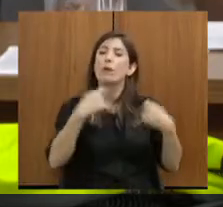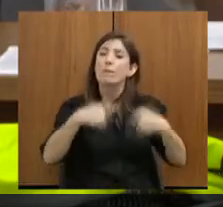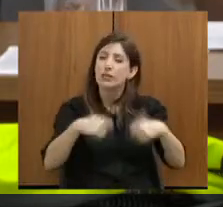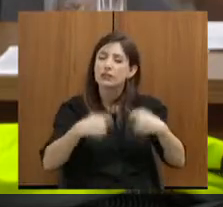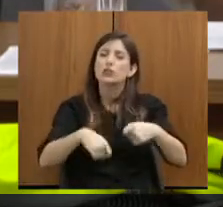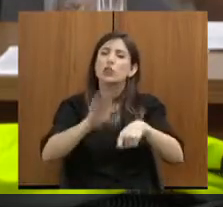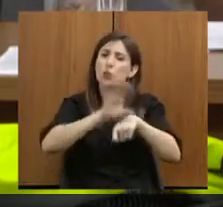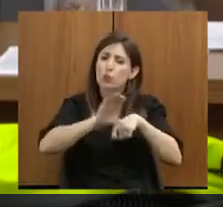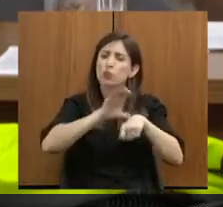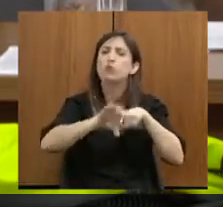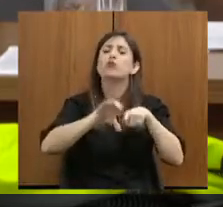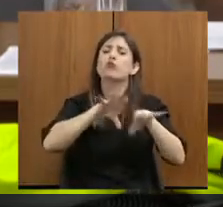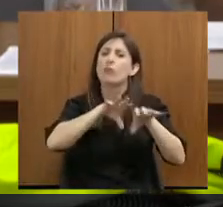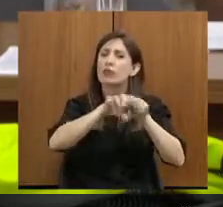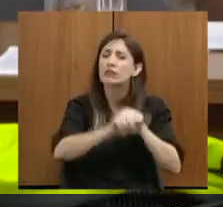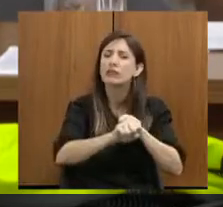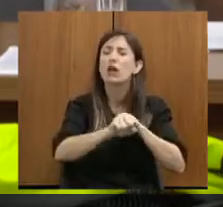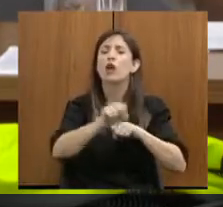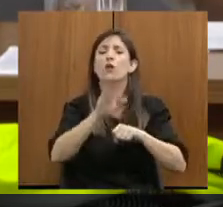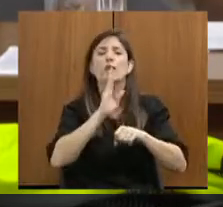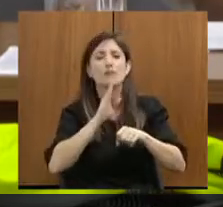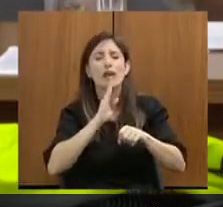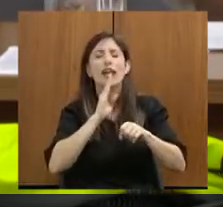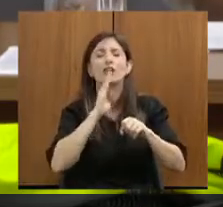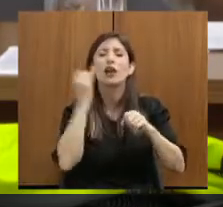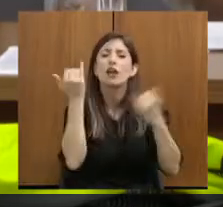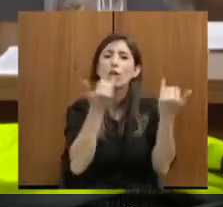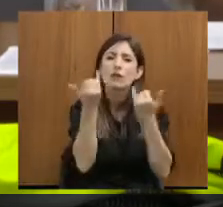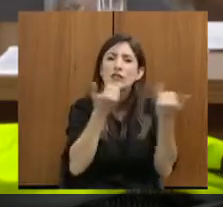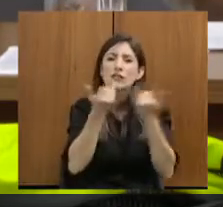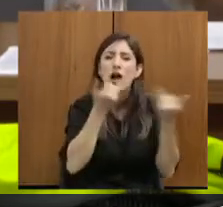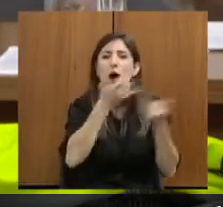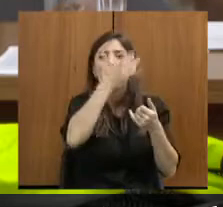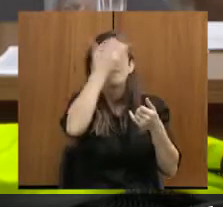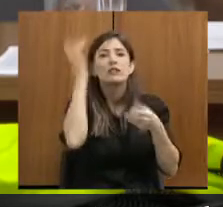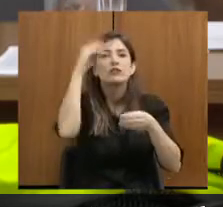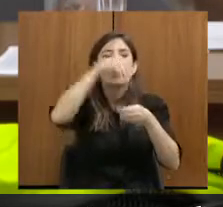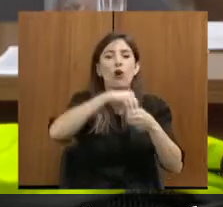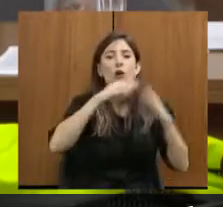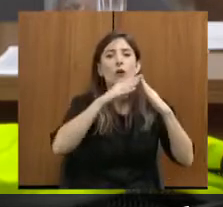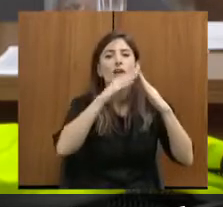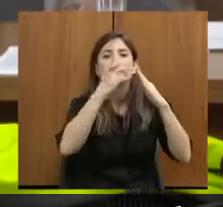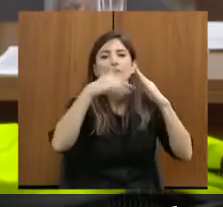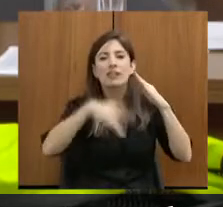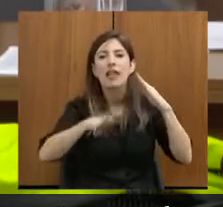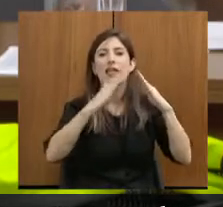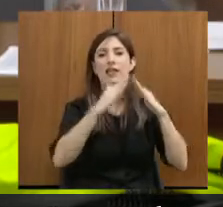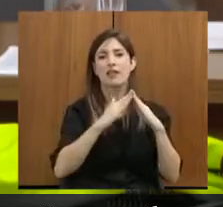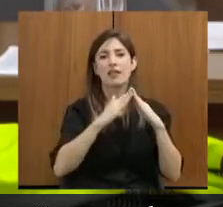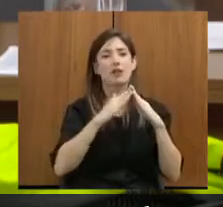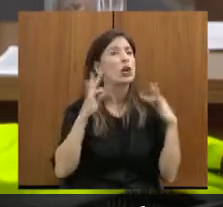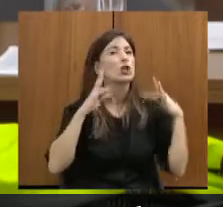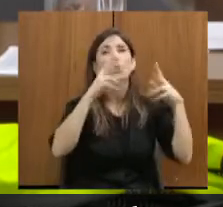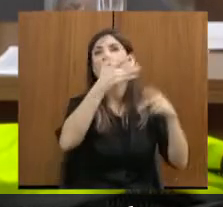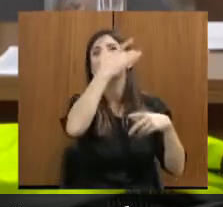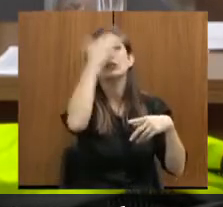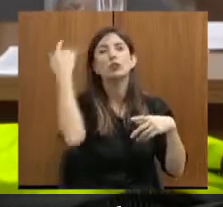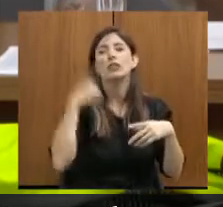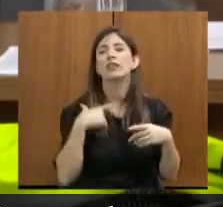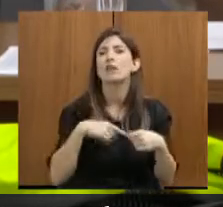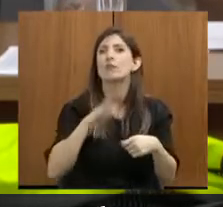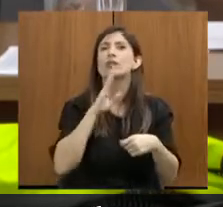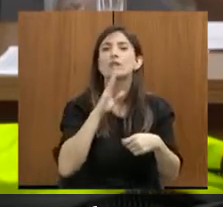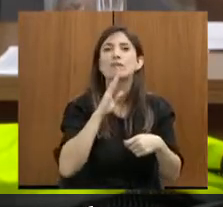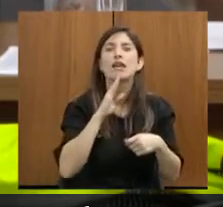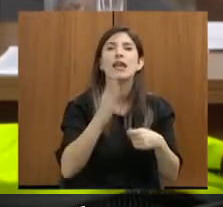pessoas dos terreiros até para acesso edital nós não temos essa capacitação não é todos que tem essa capacitação é muita